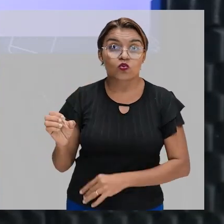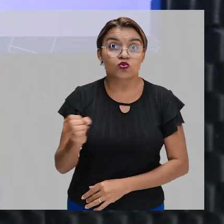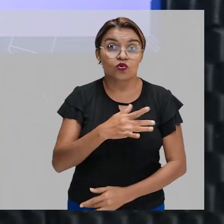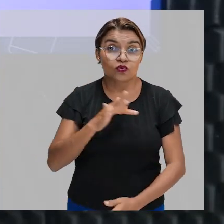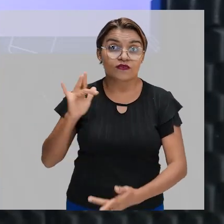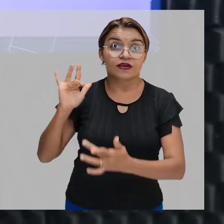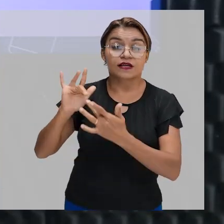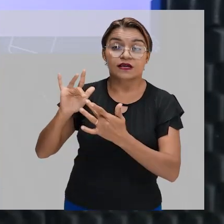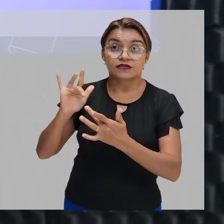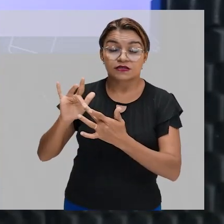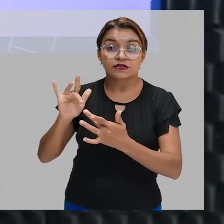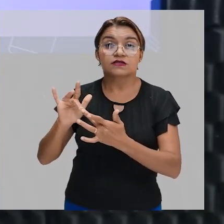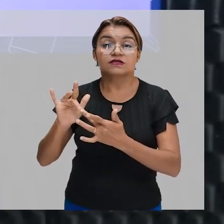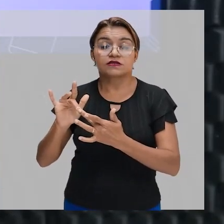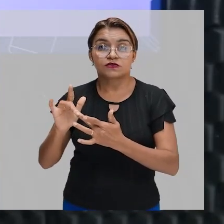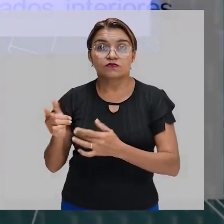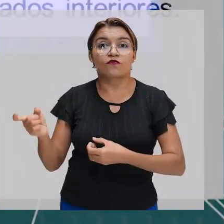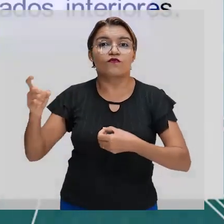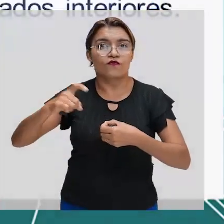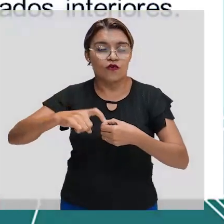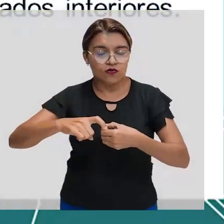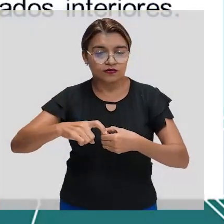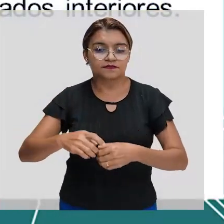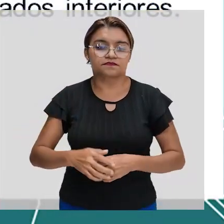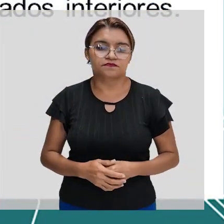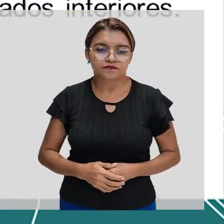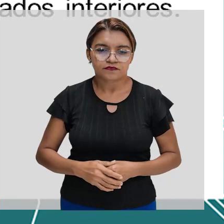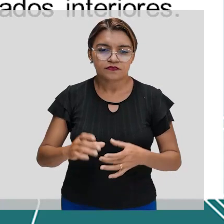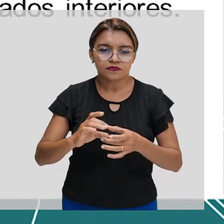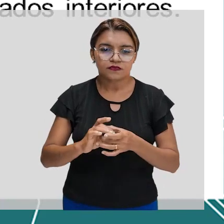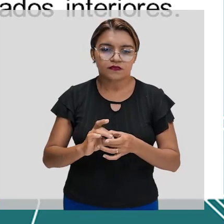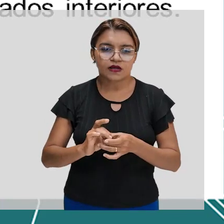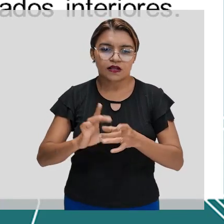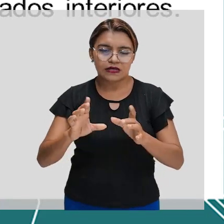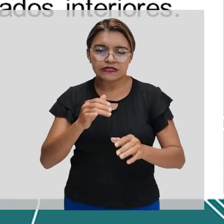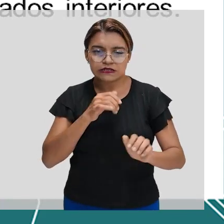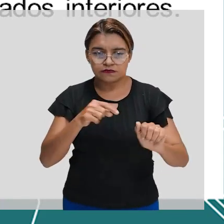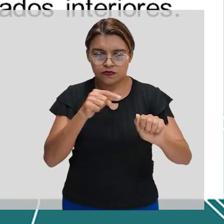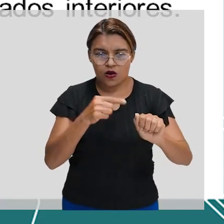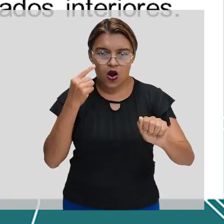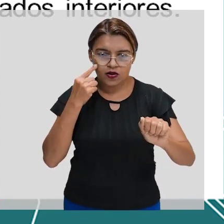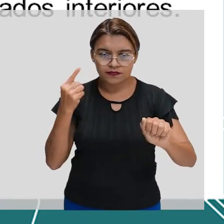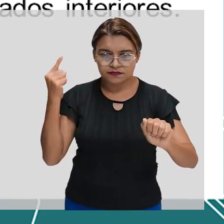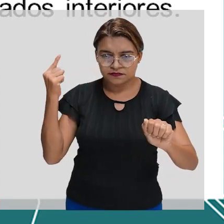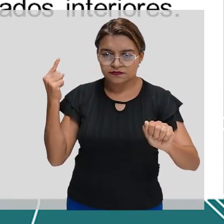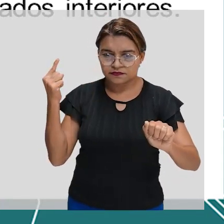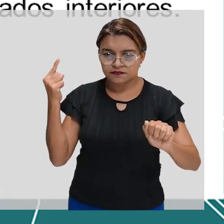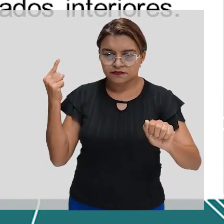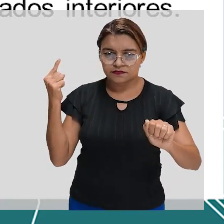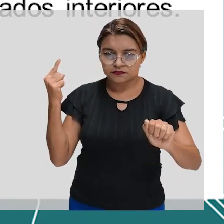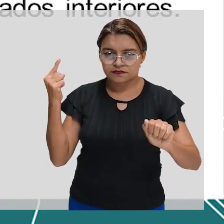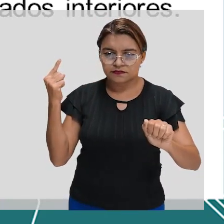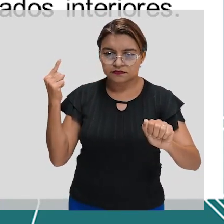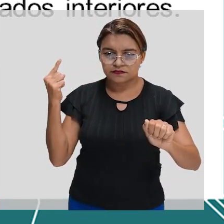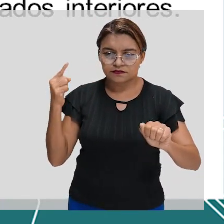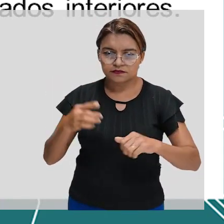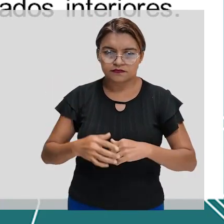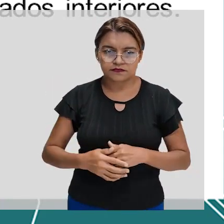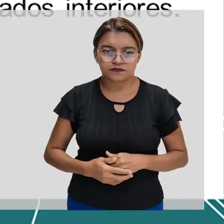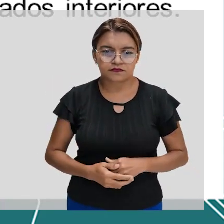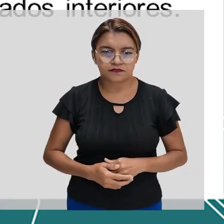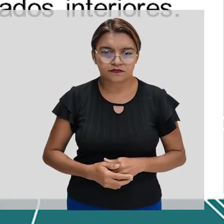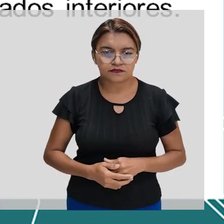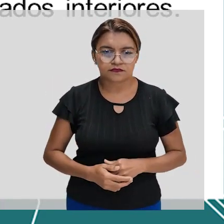é uma retomada do classicismo a liberdade formal manifesta no verso livre e na ausência de rimas